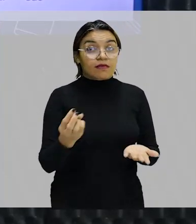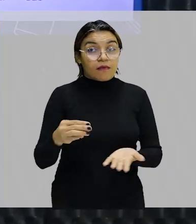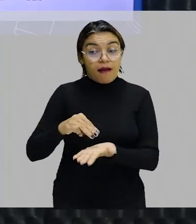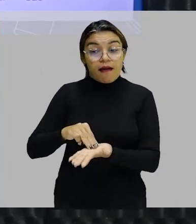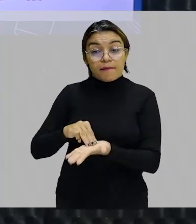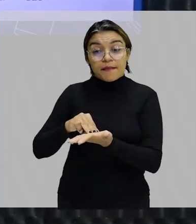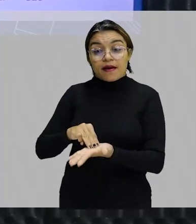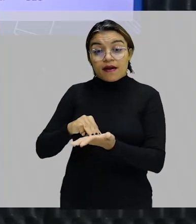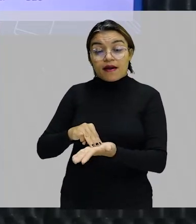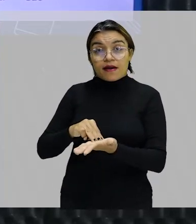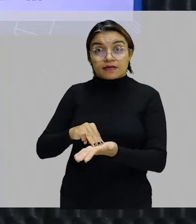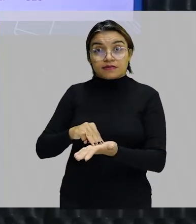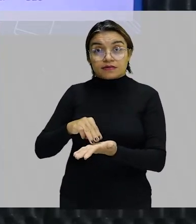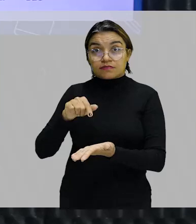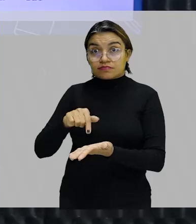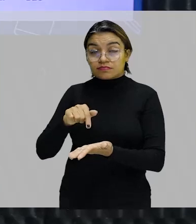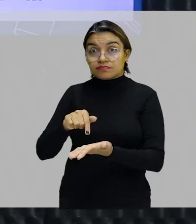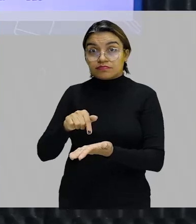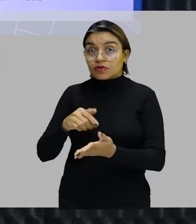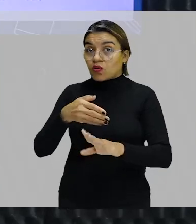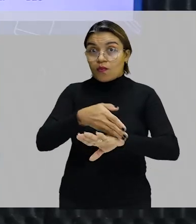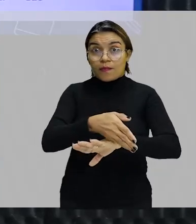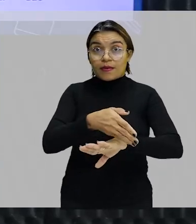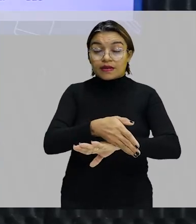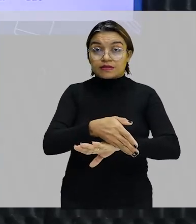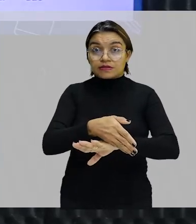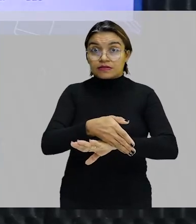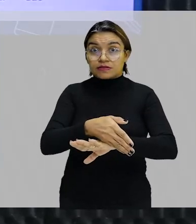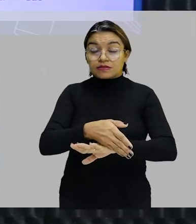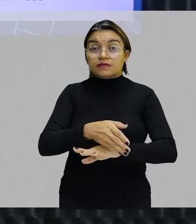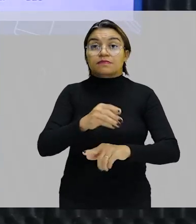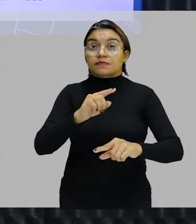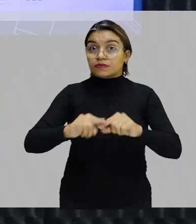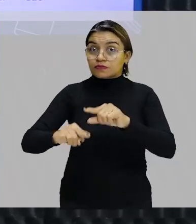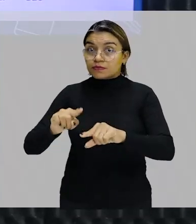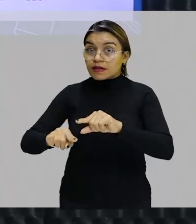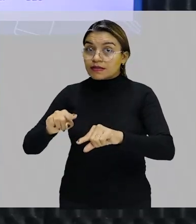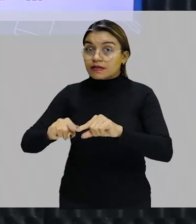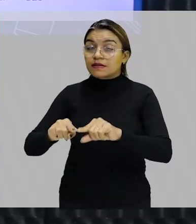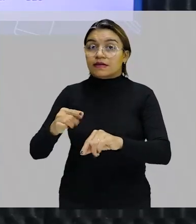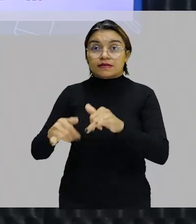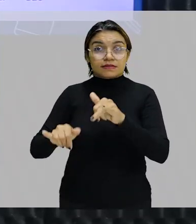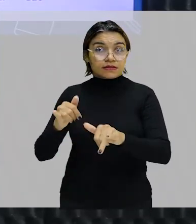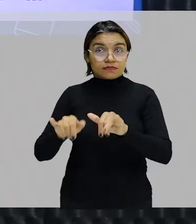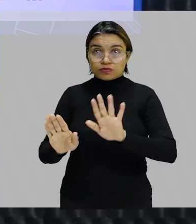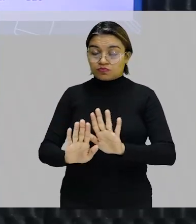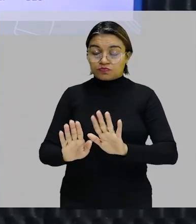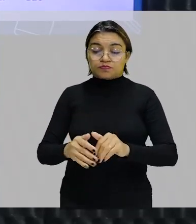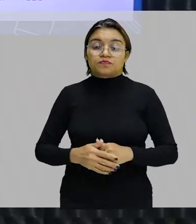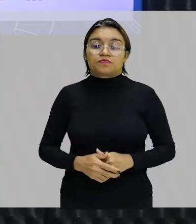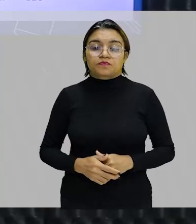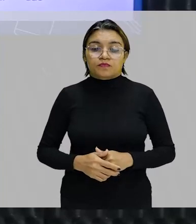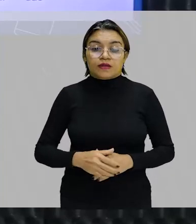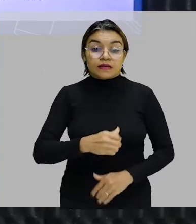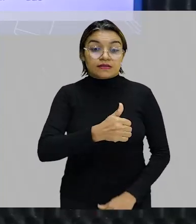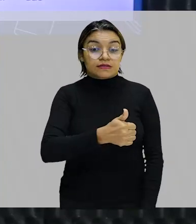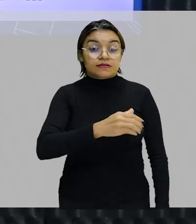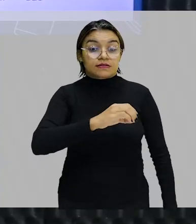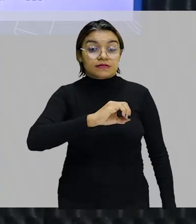vai participar, certo, das reações, ok? Então, 100 gramas de calcário, uma